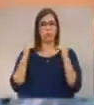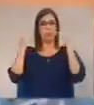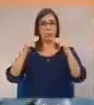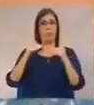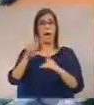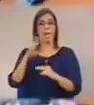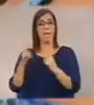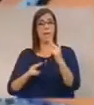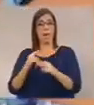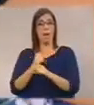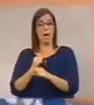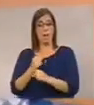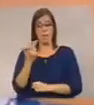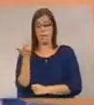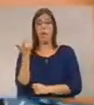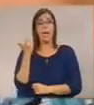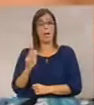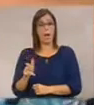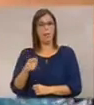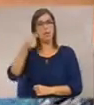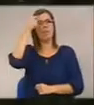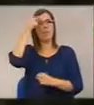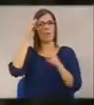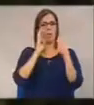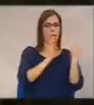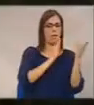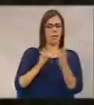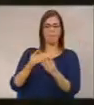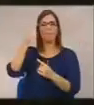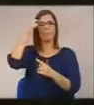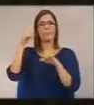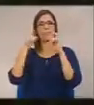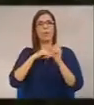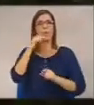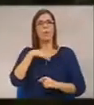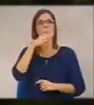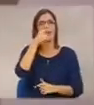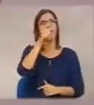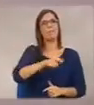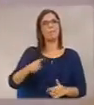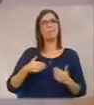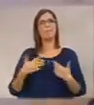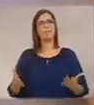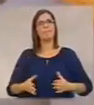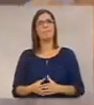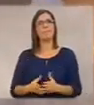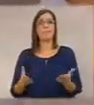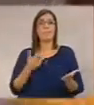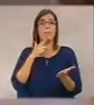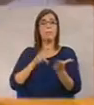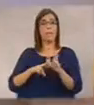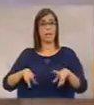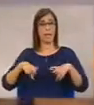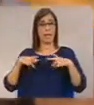mundo das finanças. A reforma conduziu-o à fotografia. I used to say to my clients, you know,